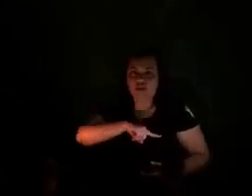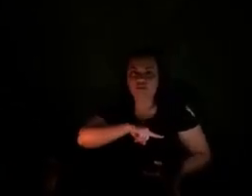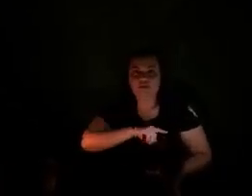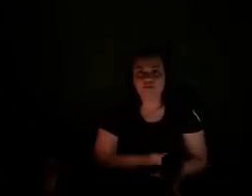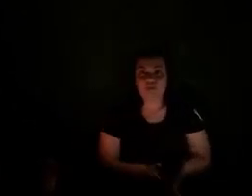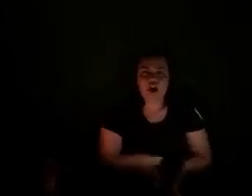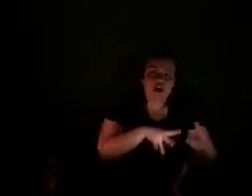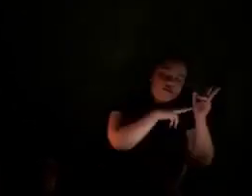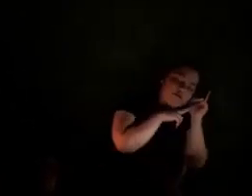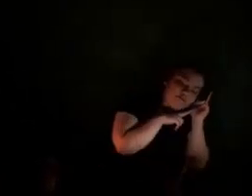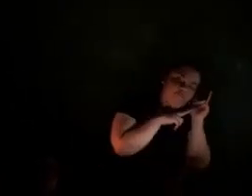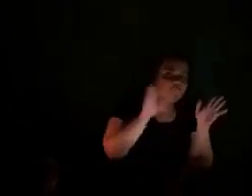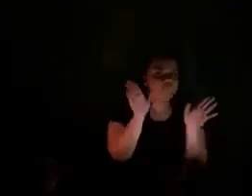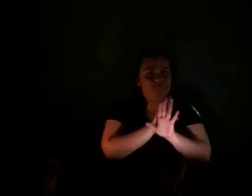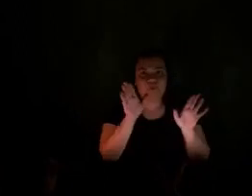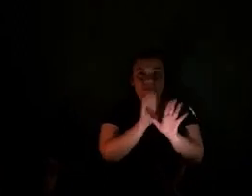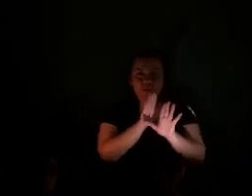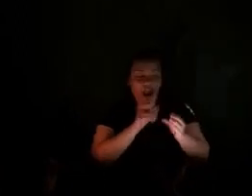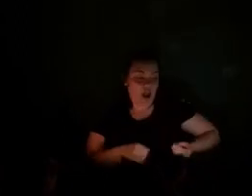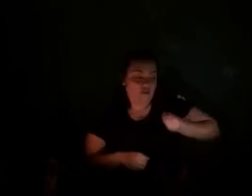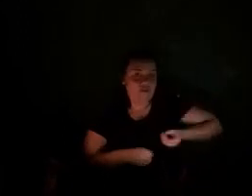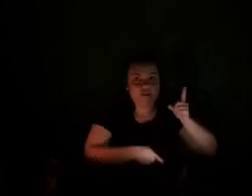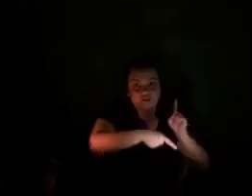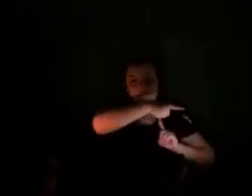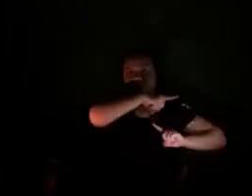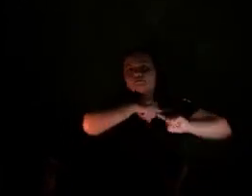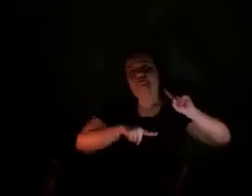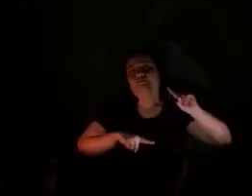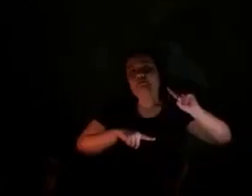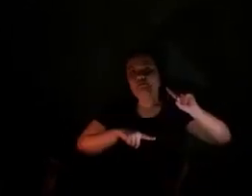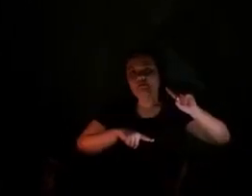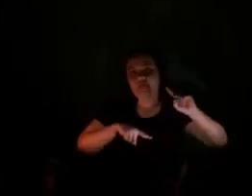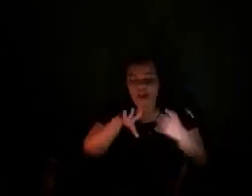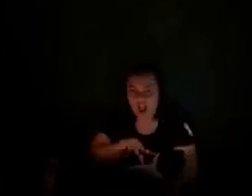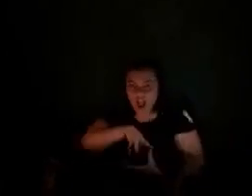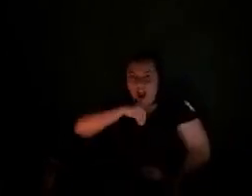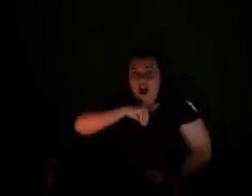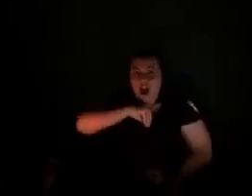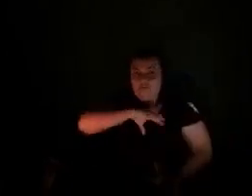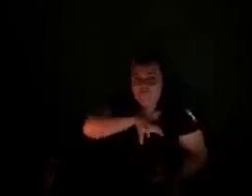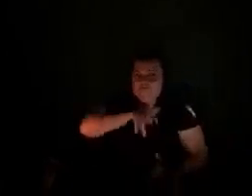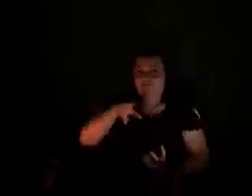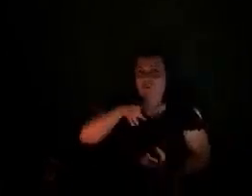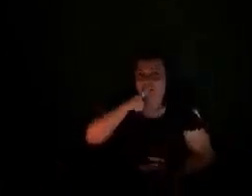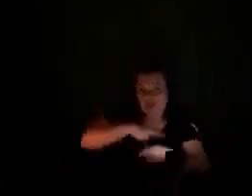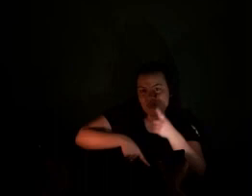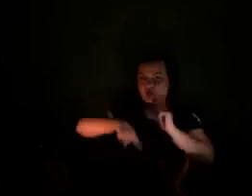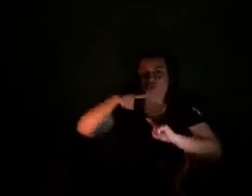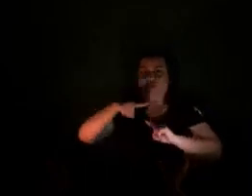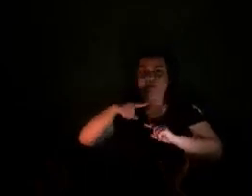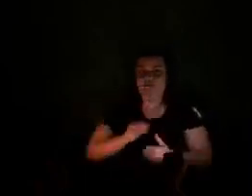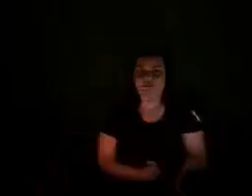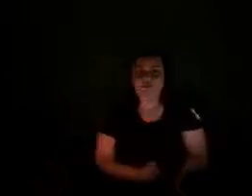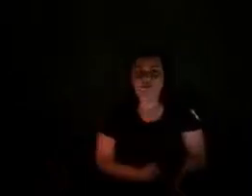seremos transformados. Num momento, num abrir e fechar de olhos, ante